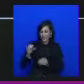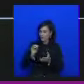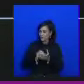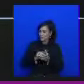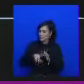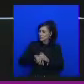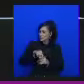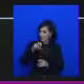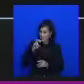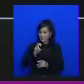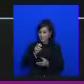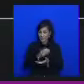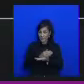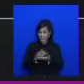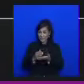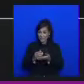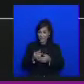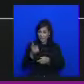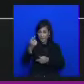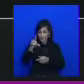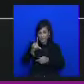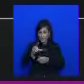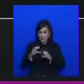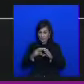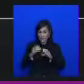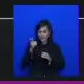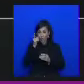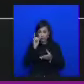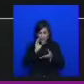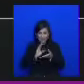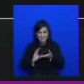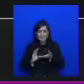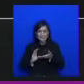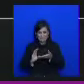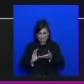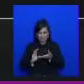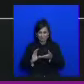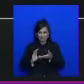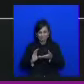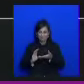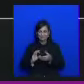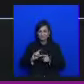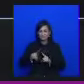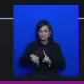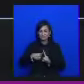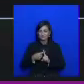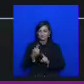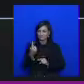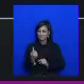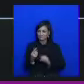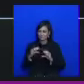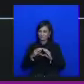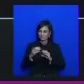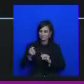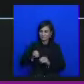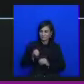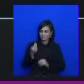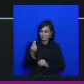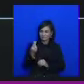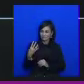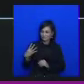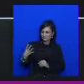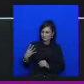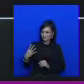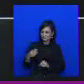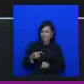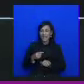5 números. E a partir da próxima bola já está valendo prêmios. Vem chegando mais uma bola. 24,